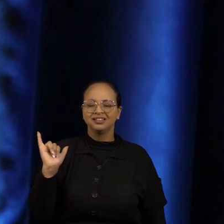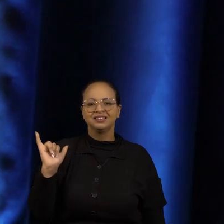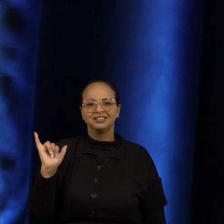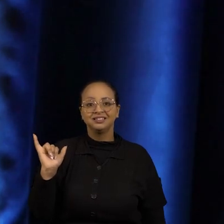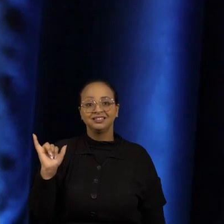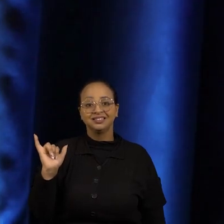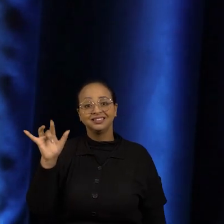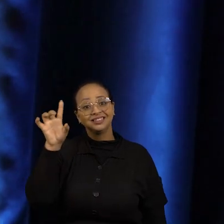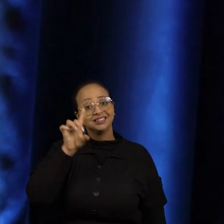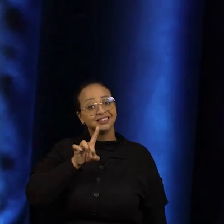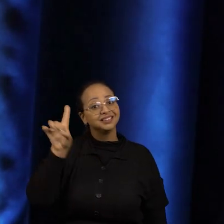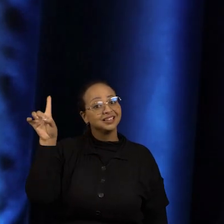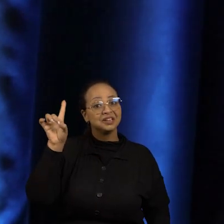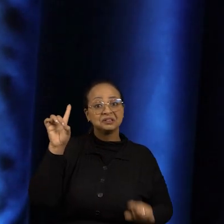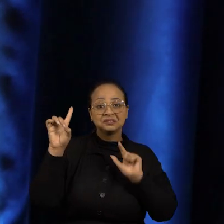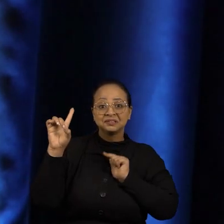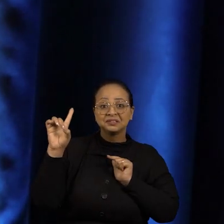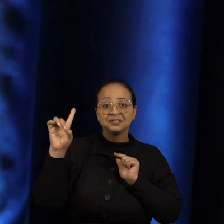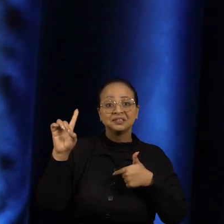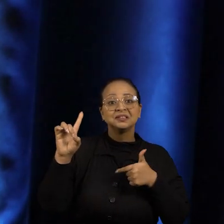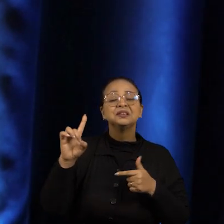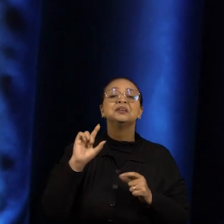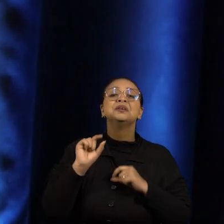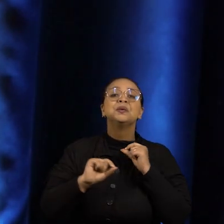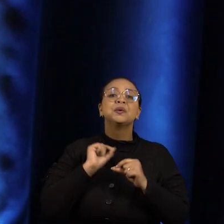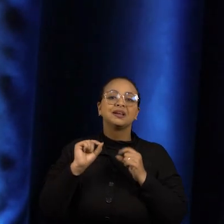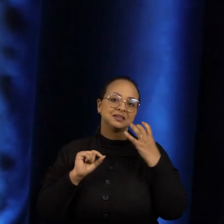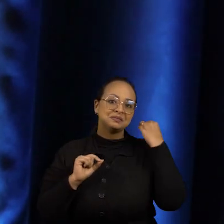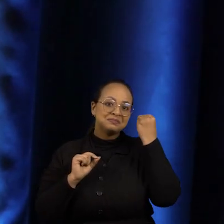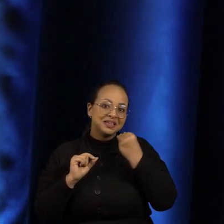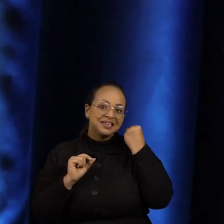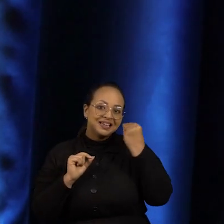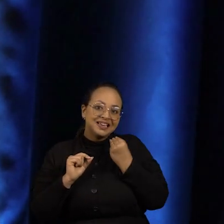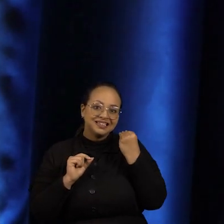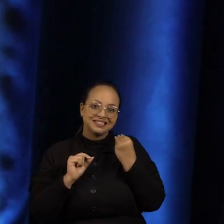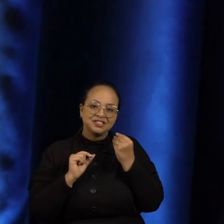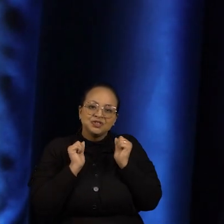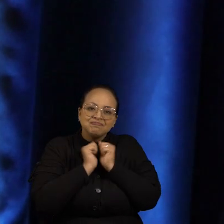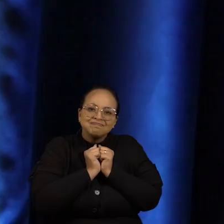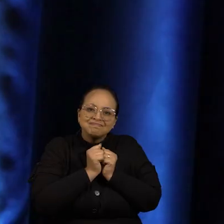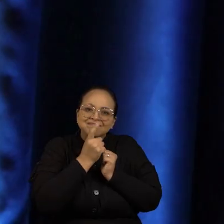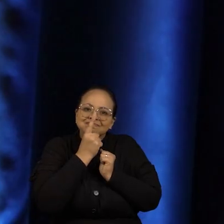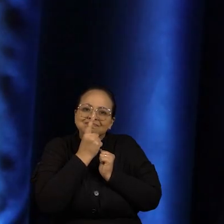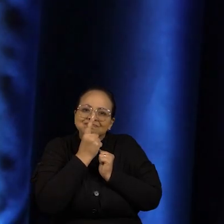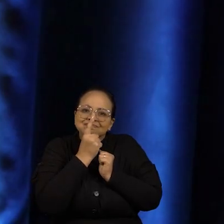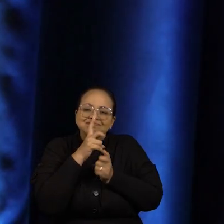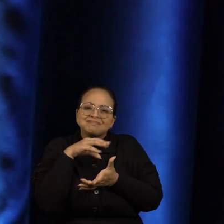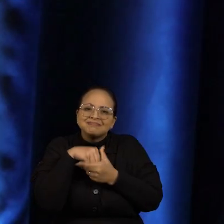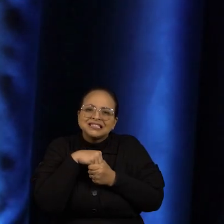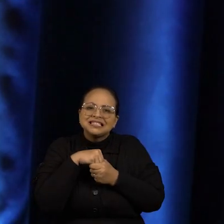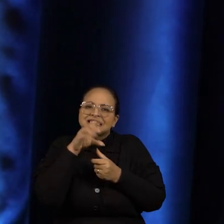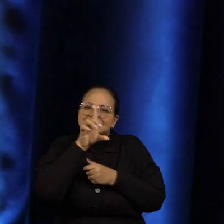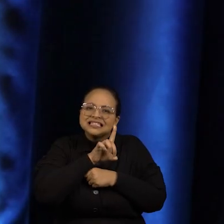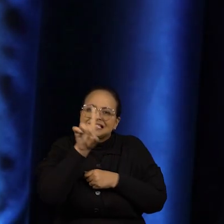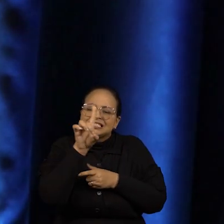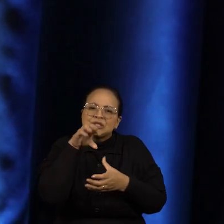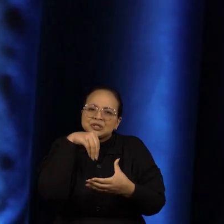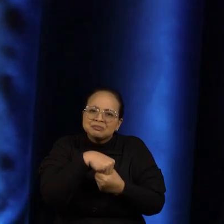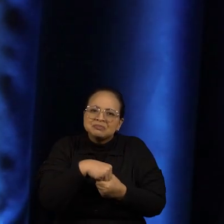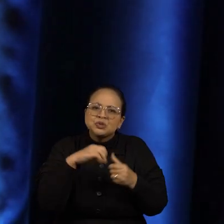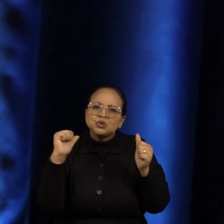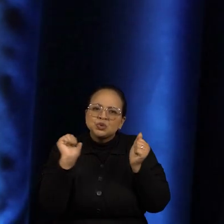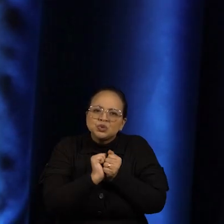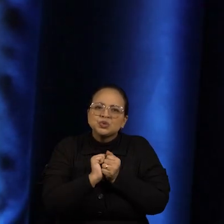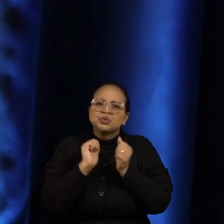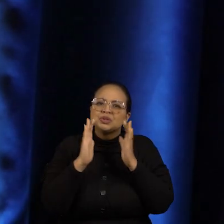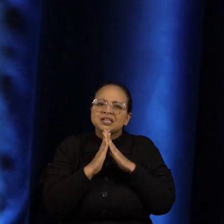feito viver, a experiência de viver na casa do Senhor. O mundo está nessa situação